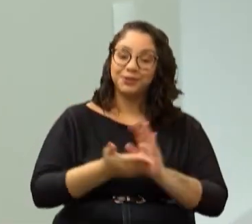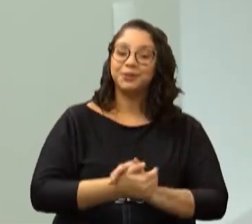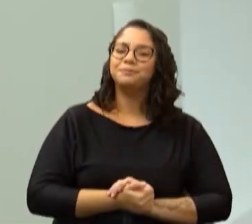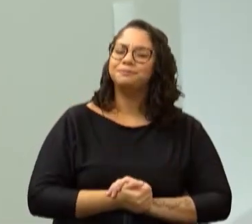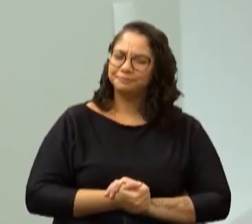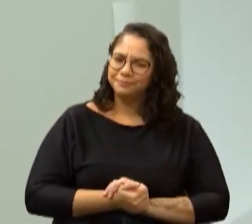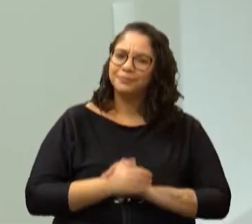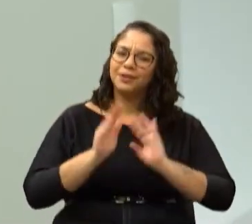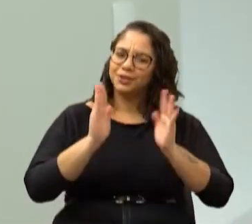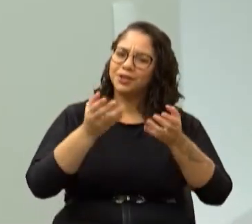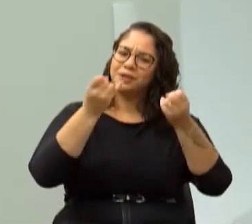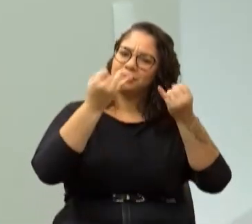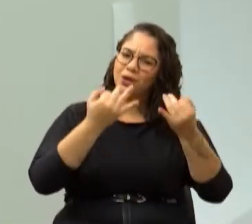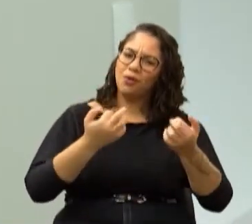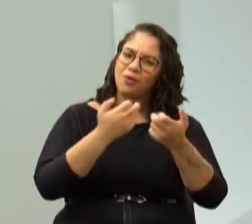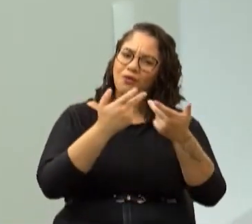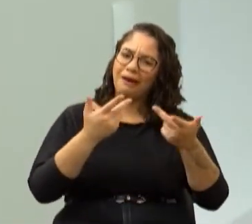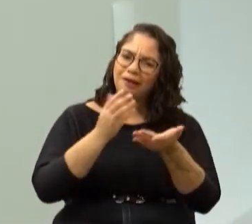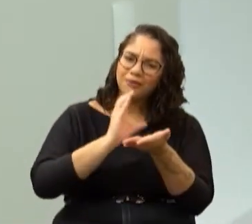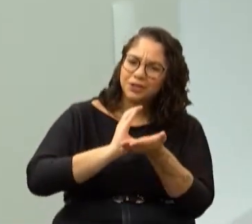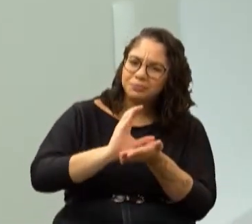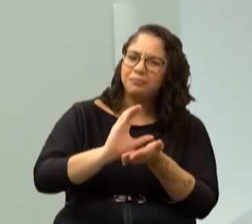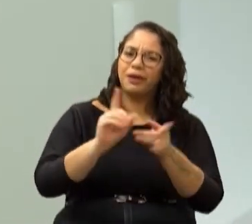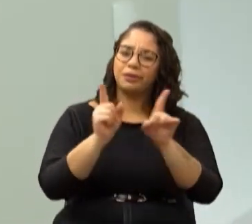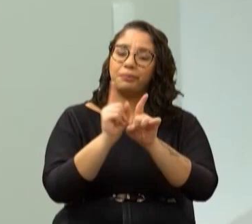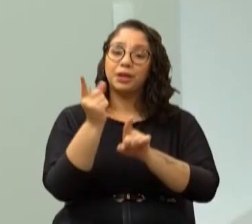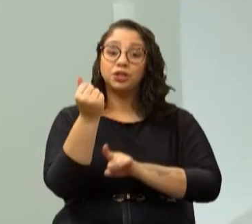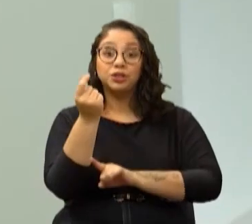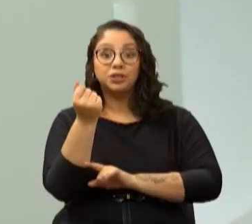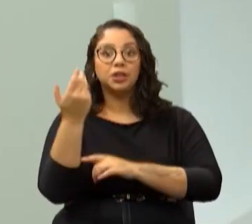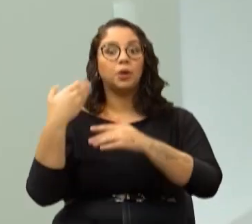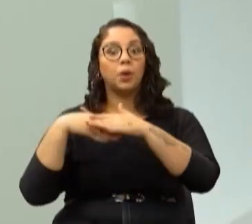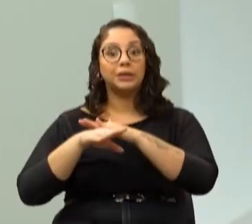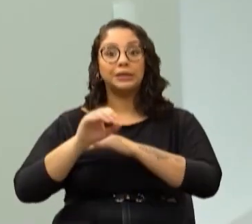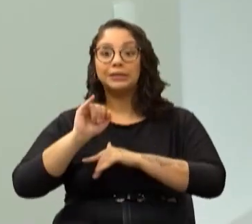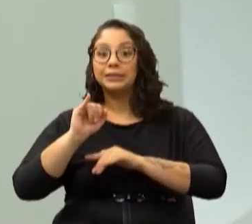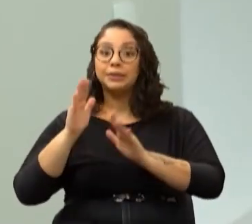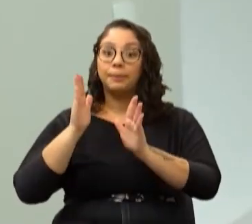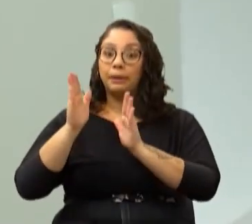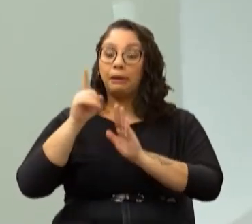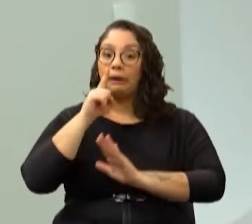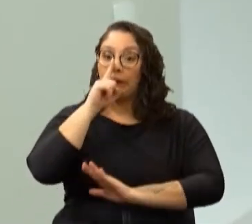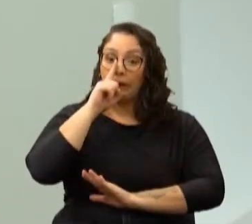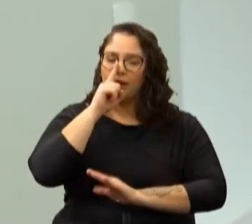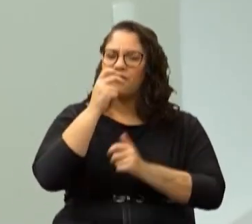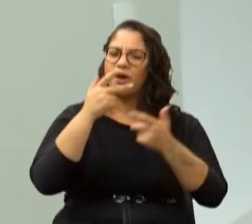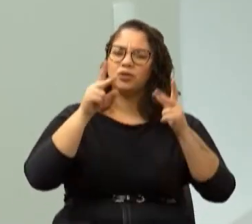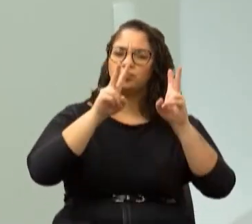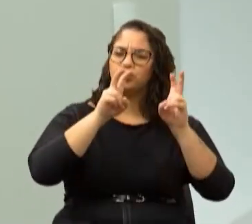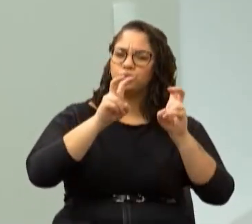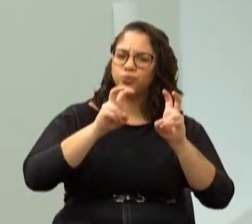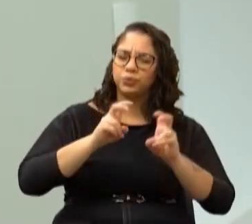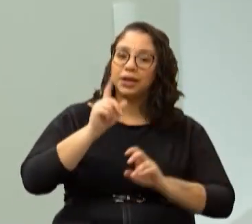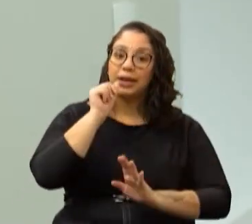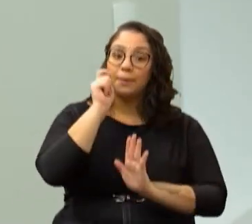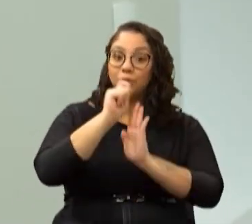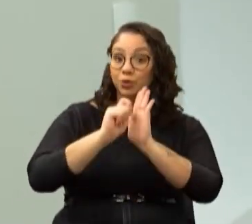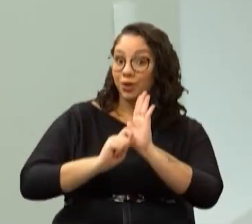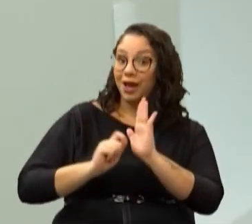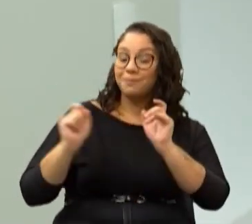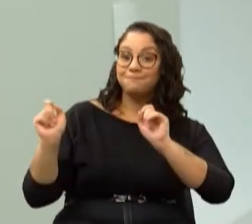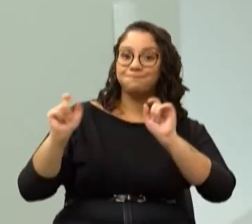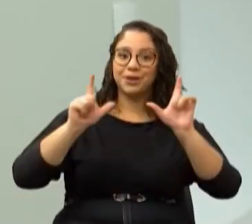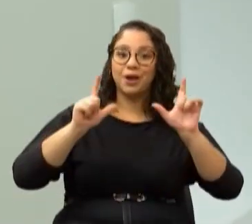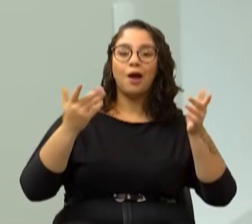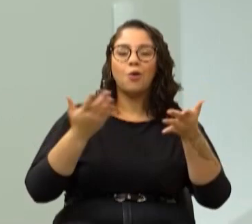A gente já falou muito sobre investimentos, sobre reserva de emergência, sobre vários assuntos aqui do Na Ponta do Lápis. Hoje a gente